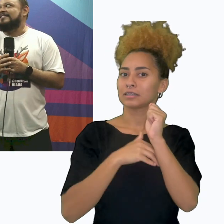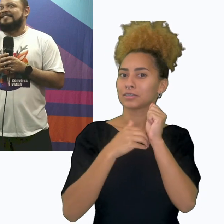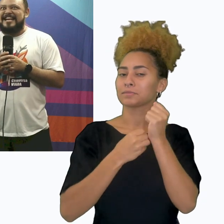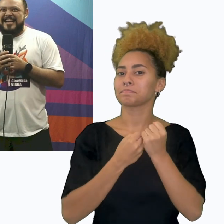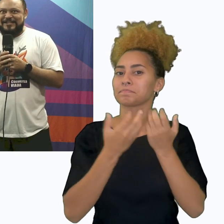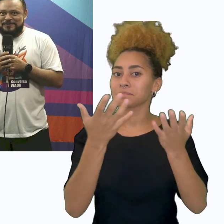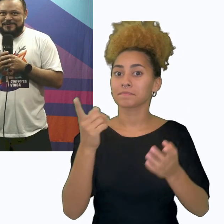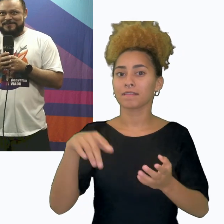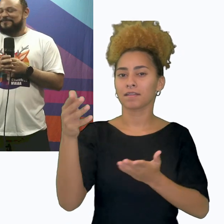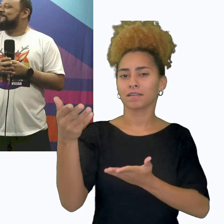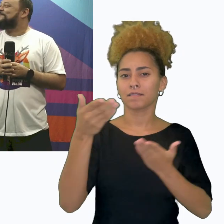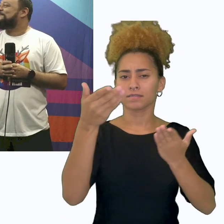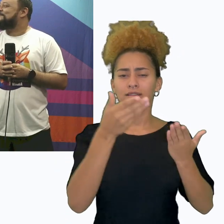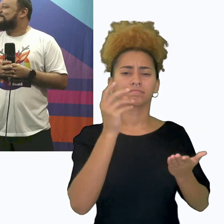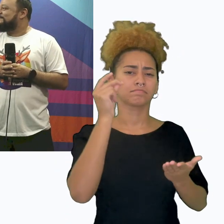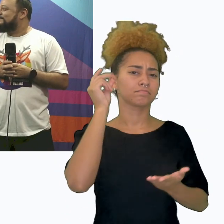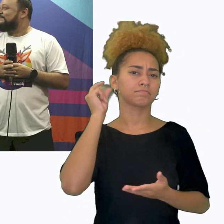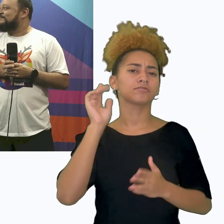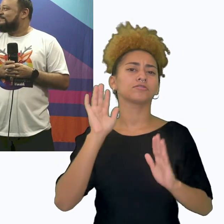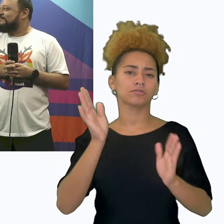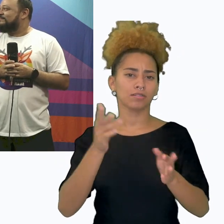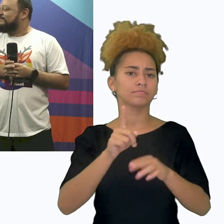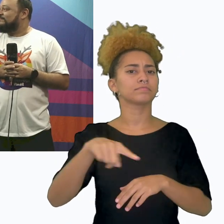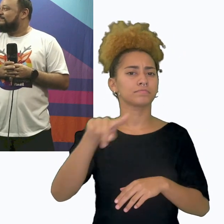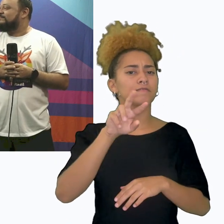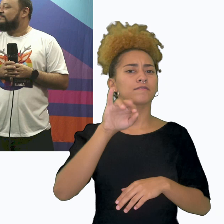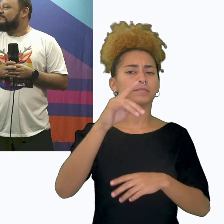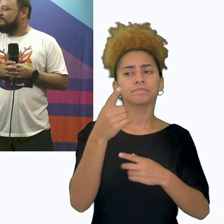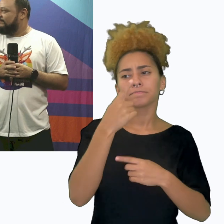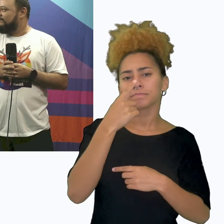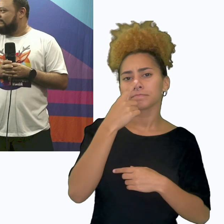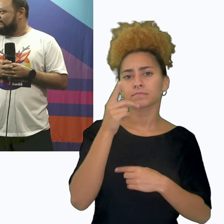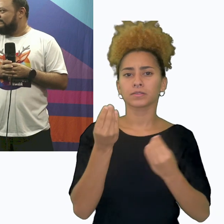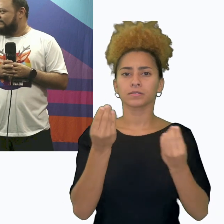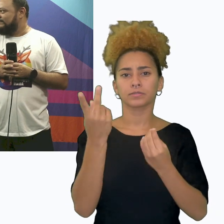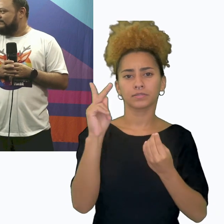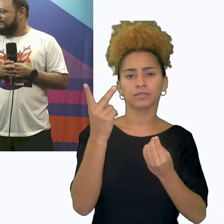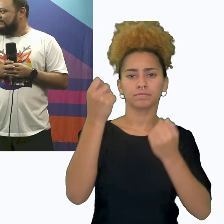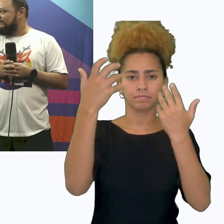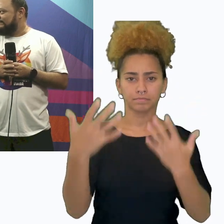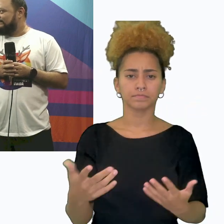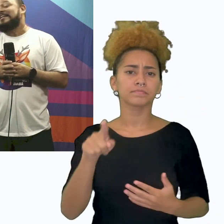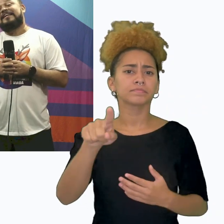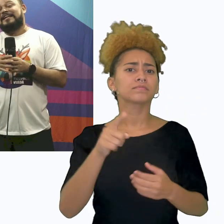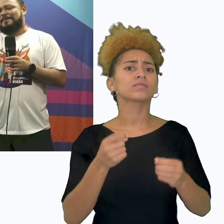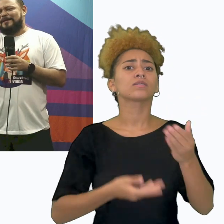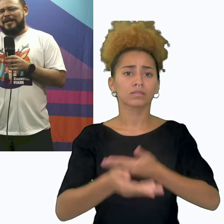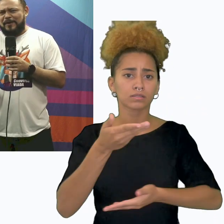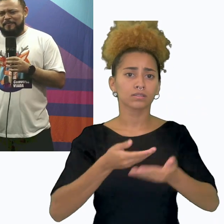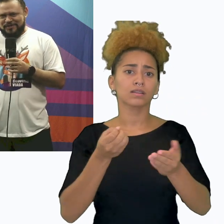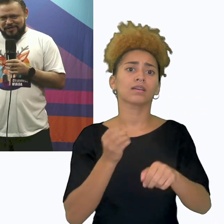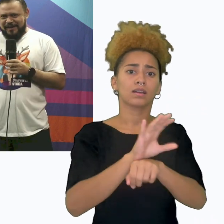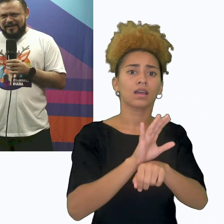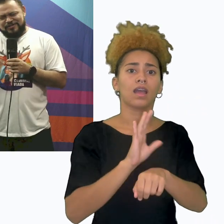e segredos. Esses convidados, eles vêm desde os primórdios e com certeza você vai se identificar com alguma dessas histórias. E tá esperando o quê